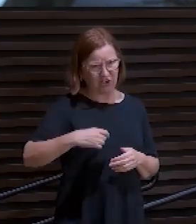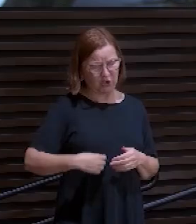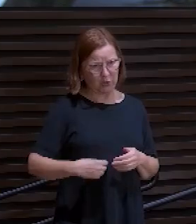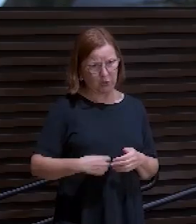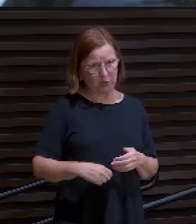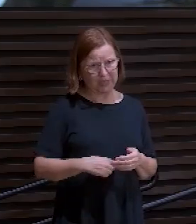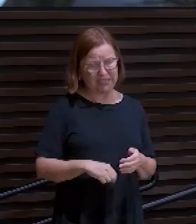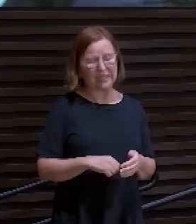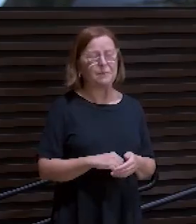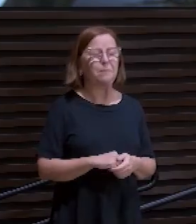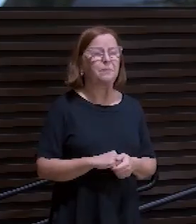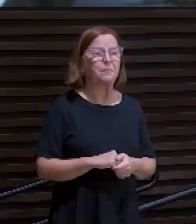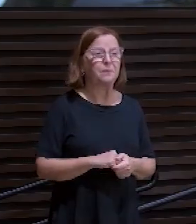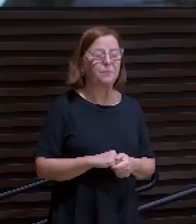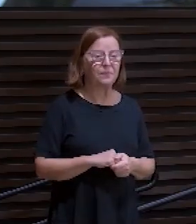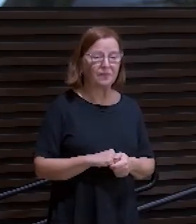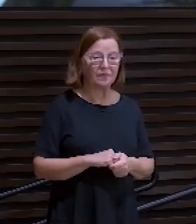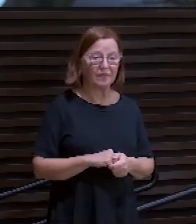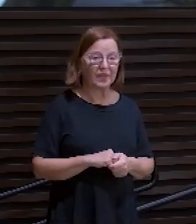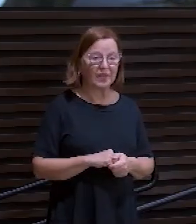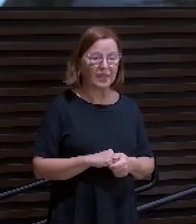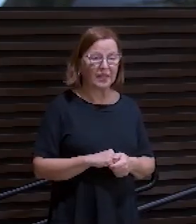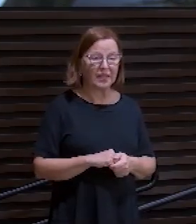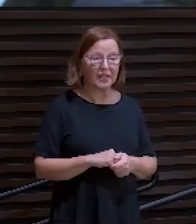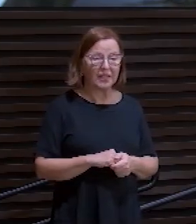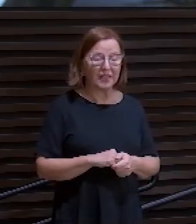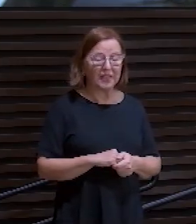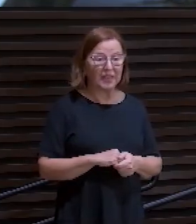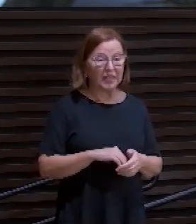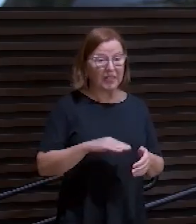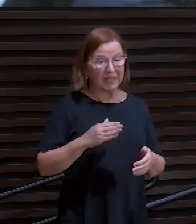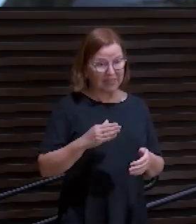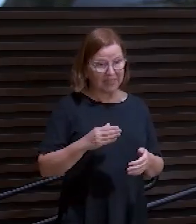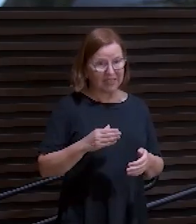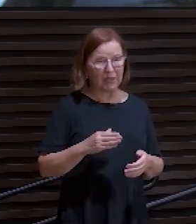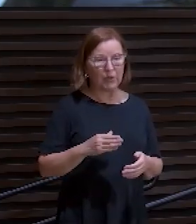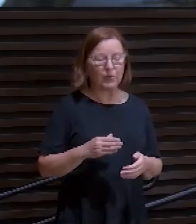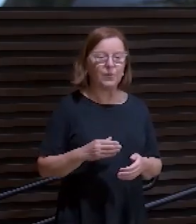a providência de Deus, eles intentaram matar o seu irmão.